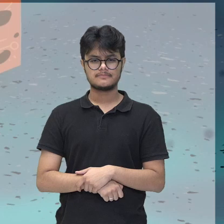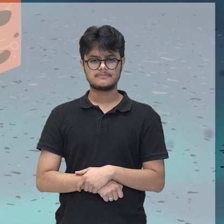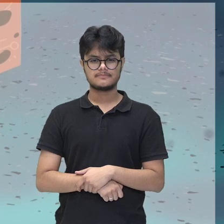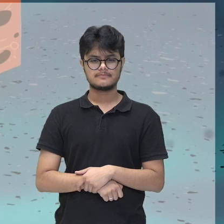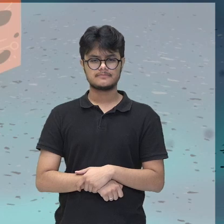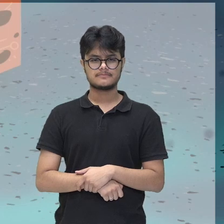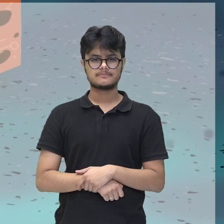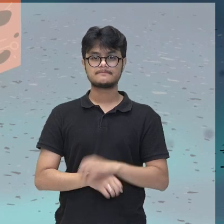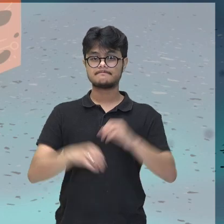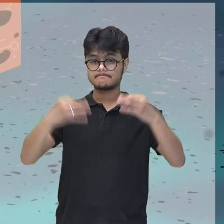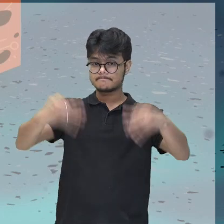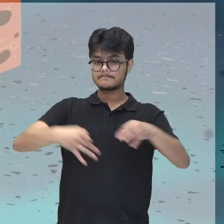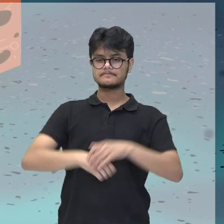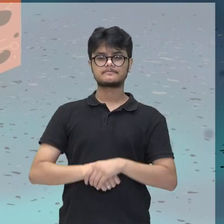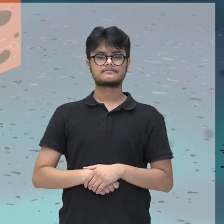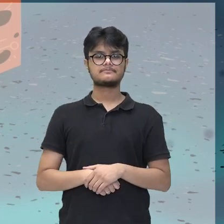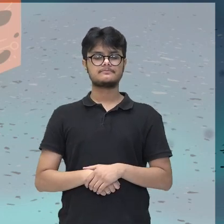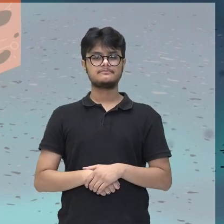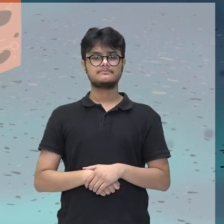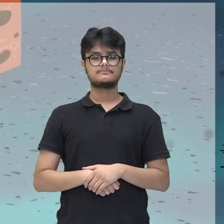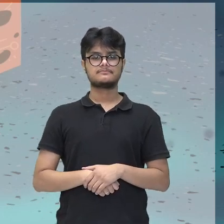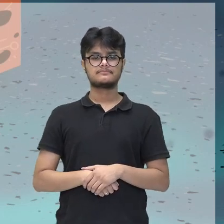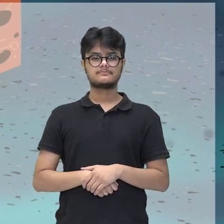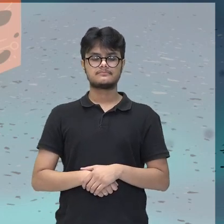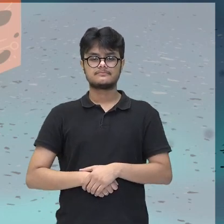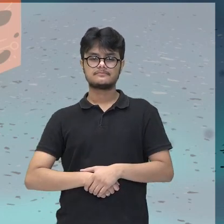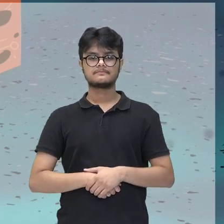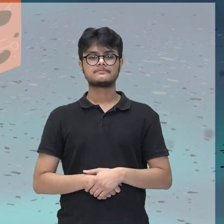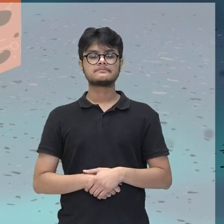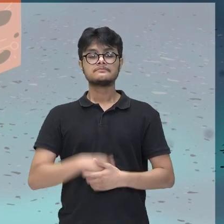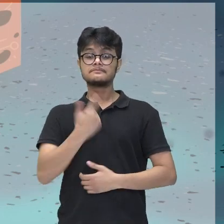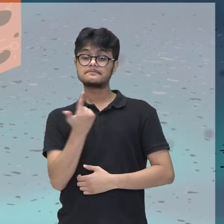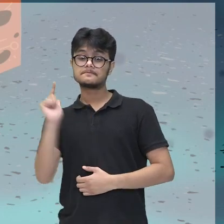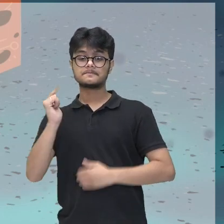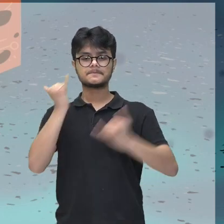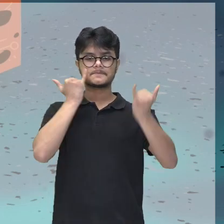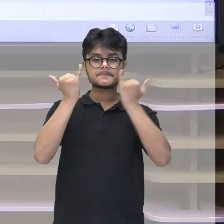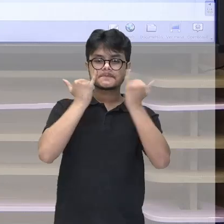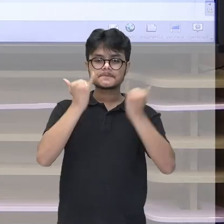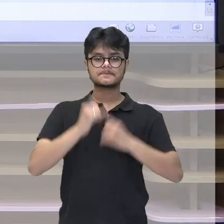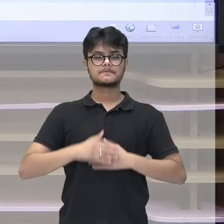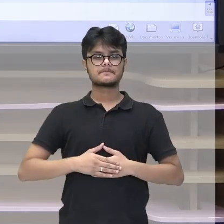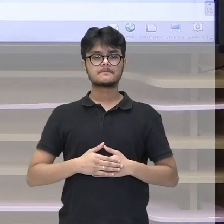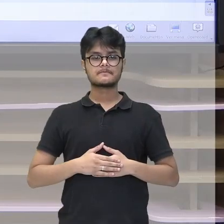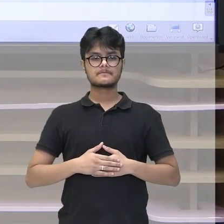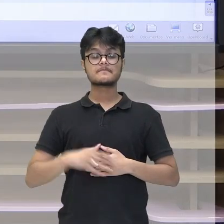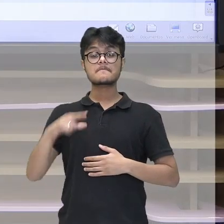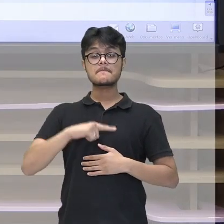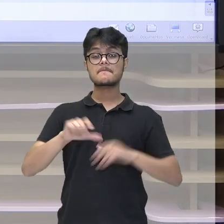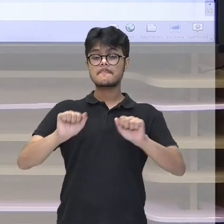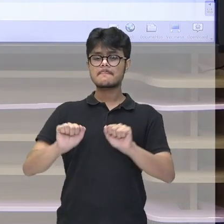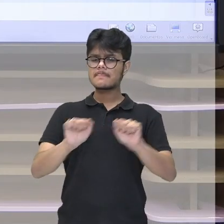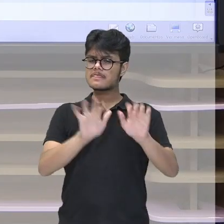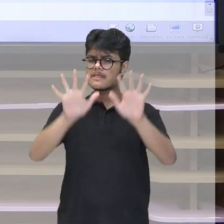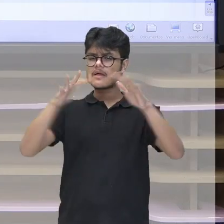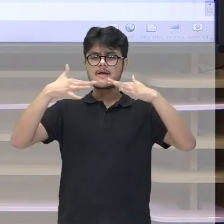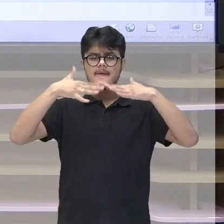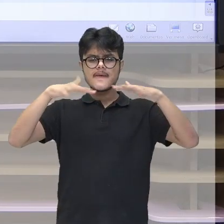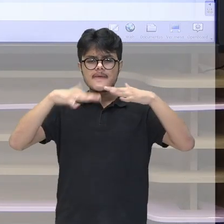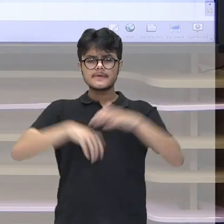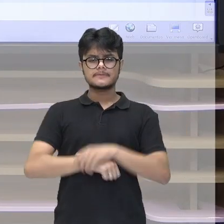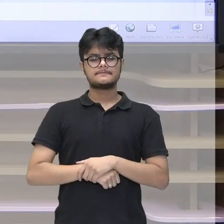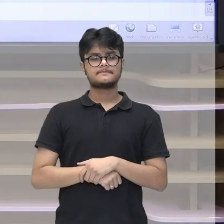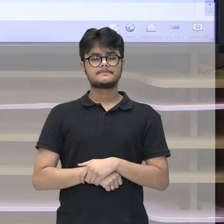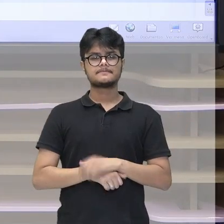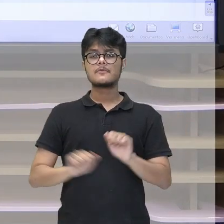utilidades, certo? E aí vamos voltar a ver mais informações, ó, sobre o gás natural, né? E aí o